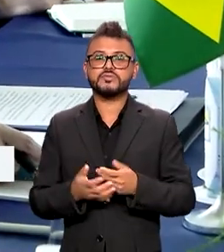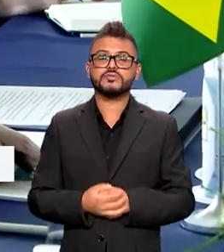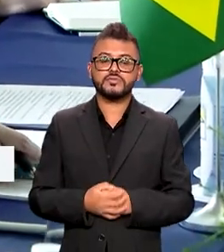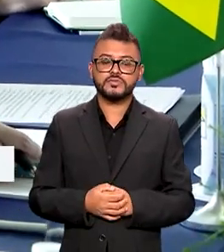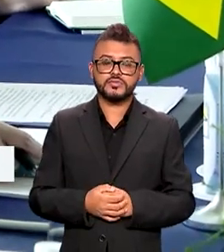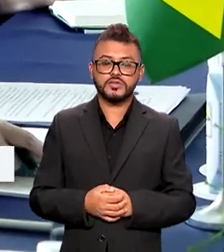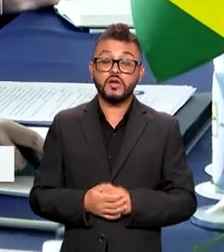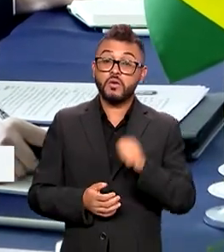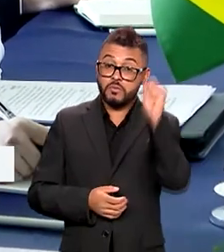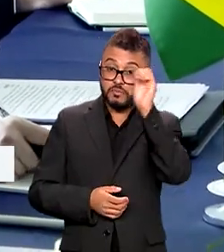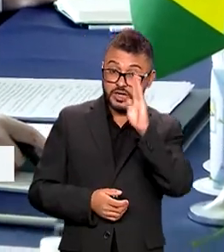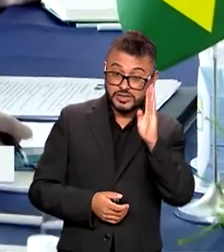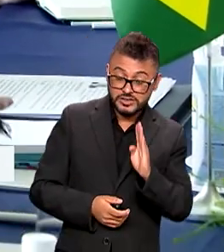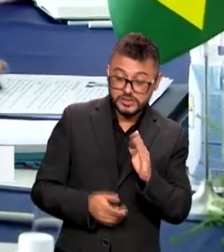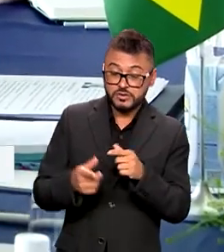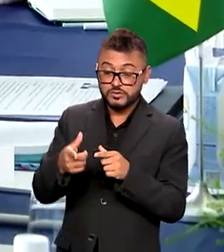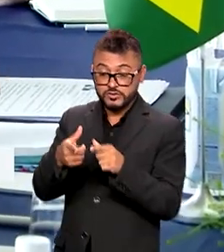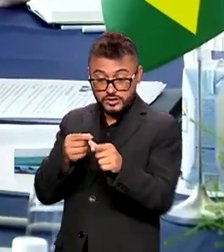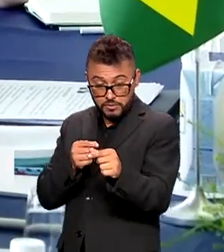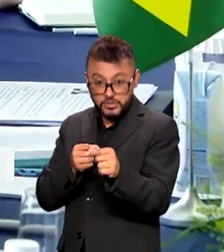de Brasil e Japão